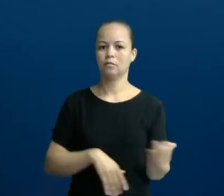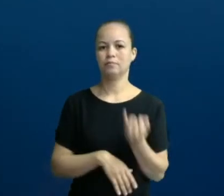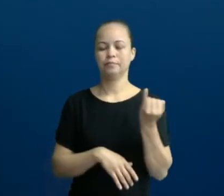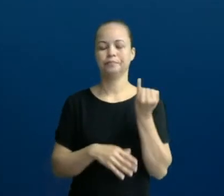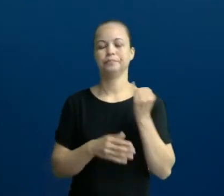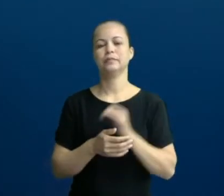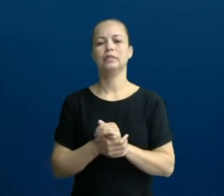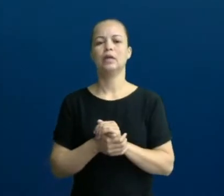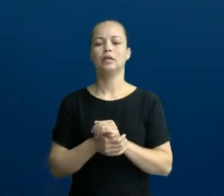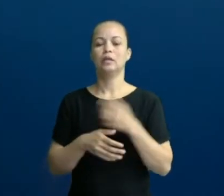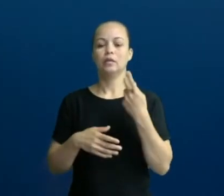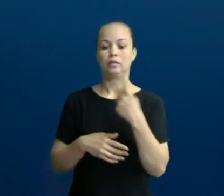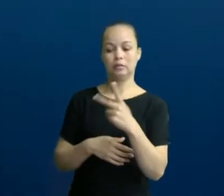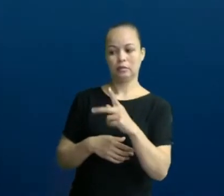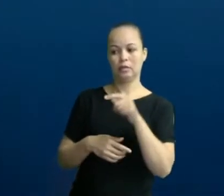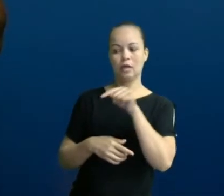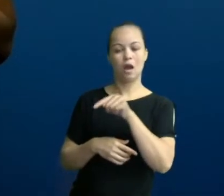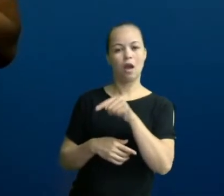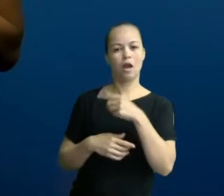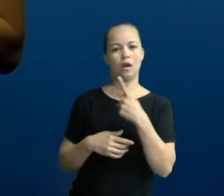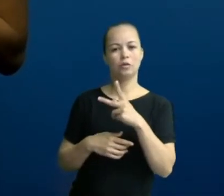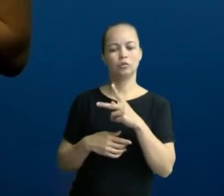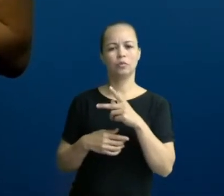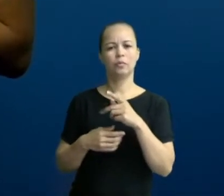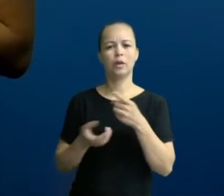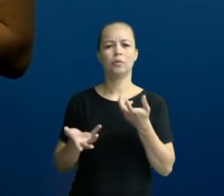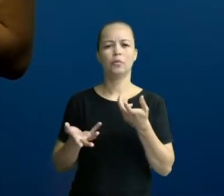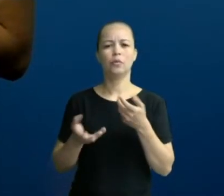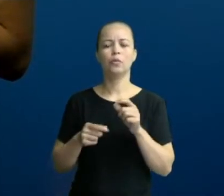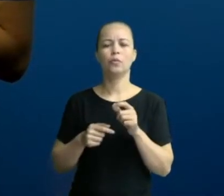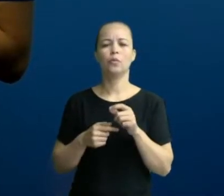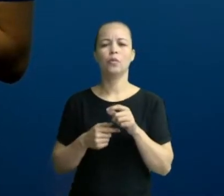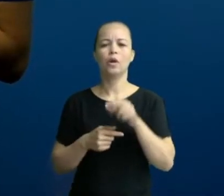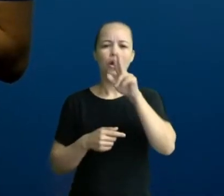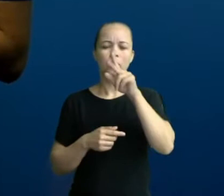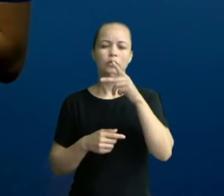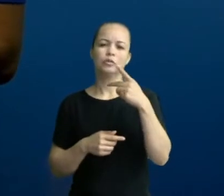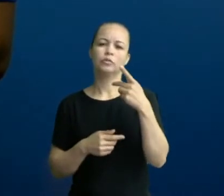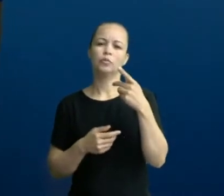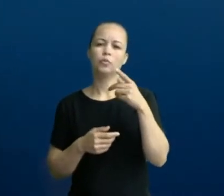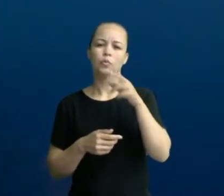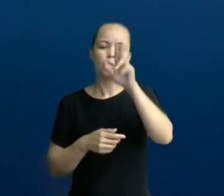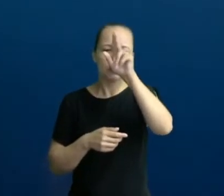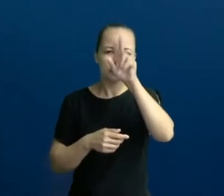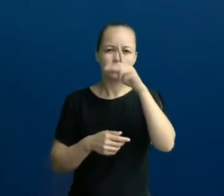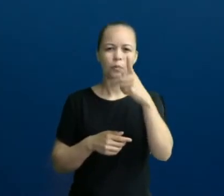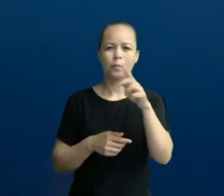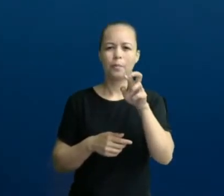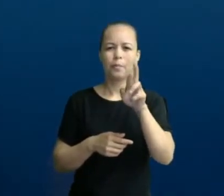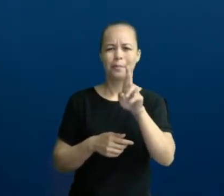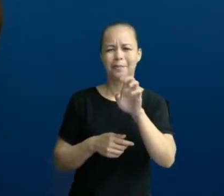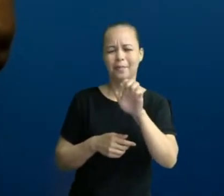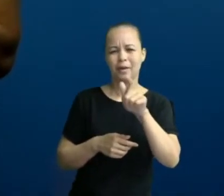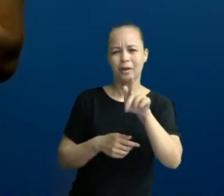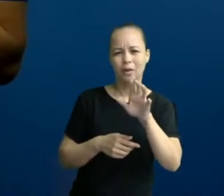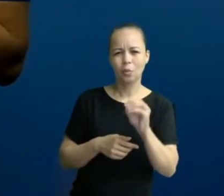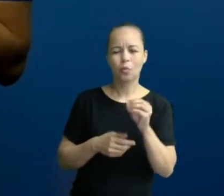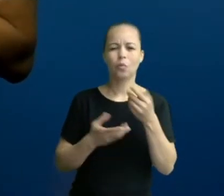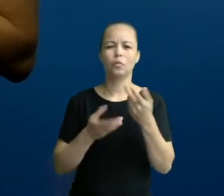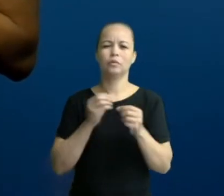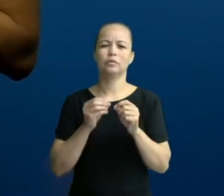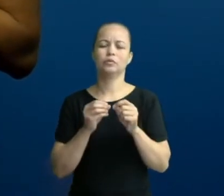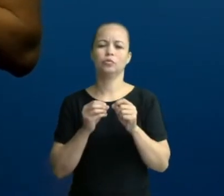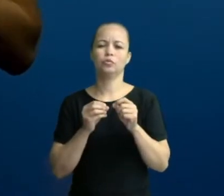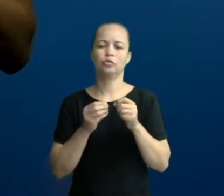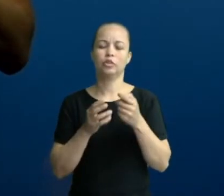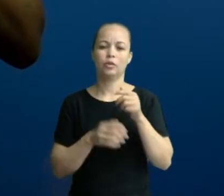que quem causa esse tipo de doença é causado por um inseto chamado de inseto prego, tá? Esse inseto prego ele é conhecido do gênero